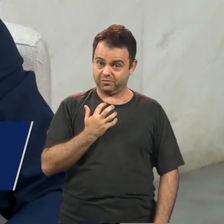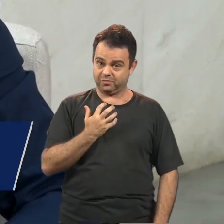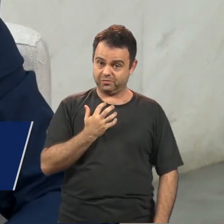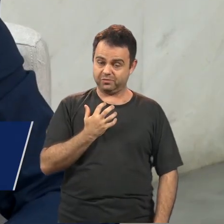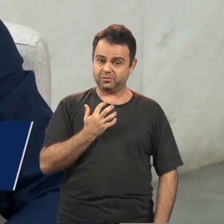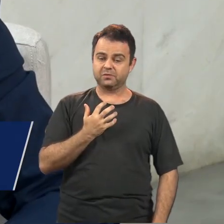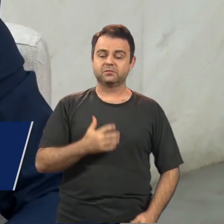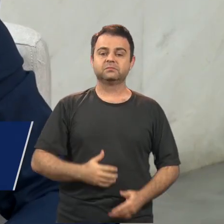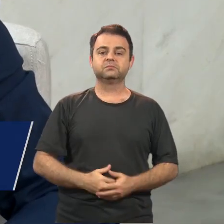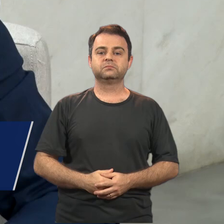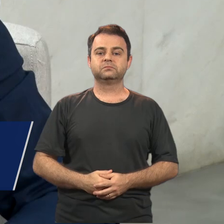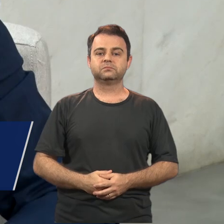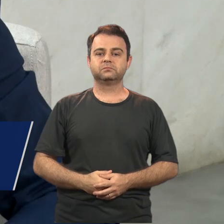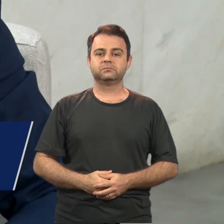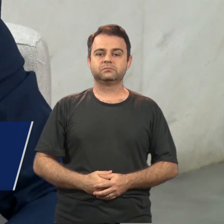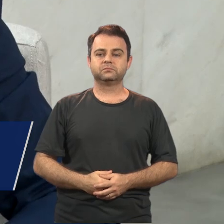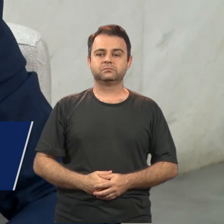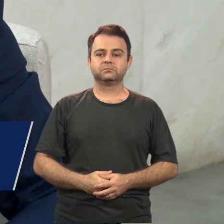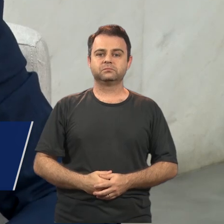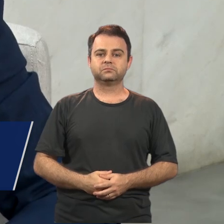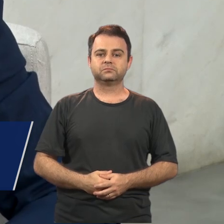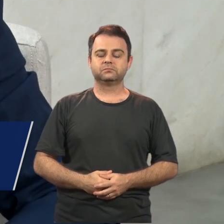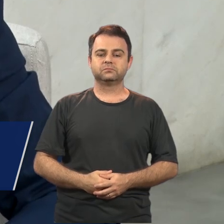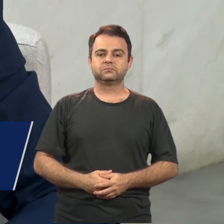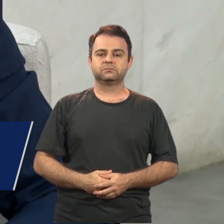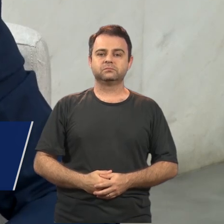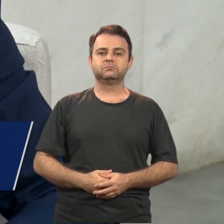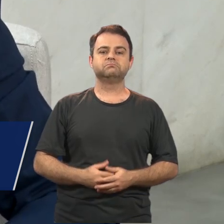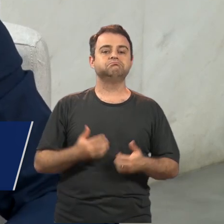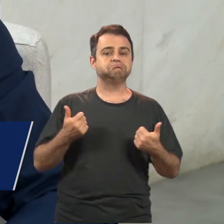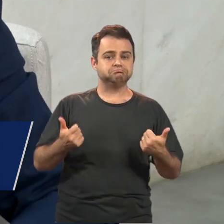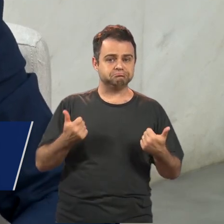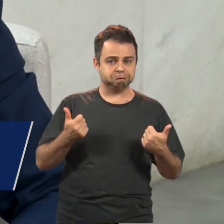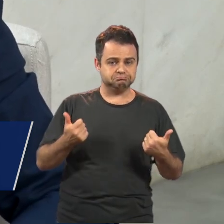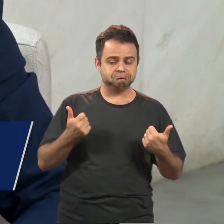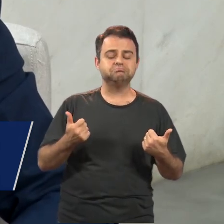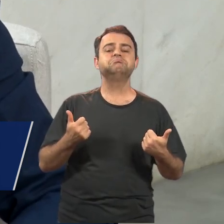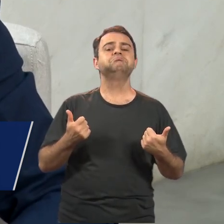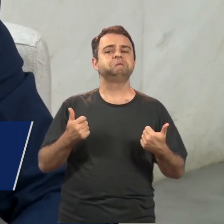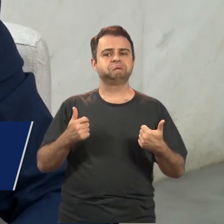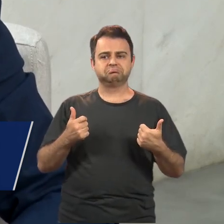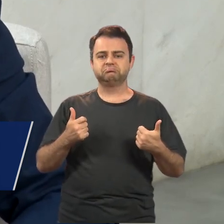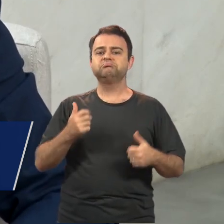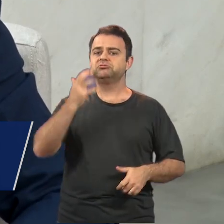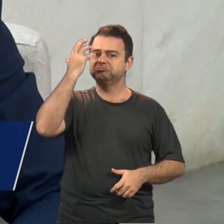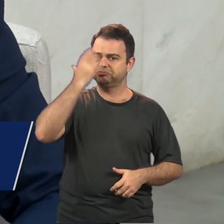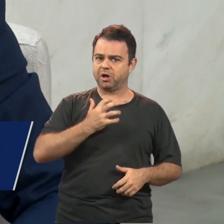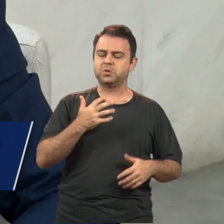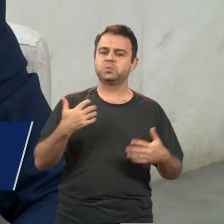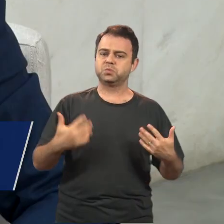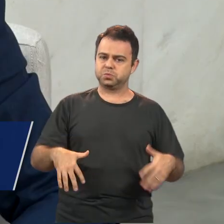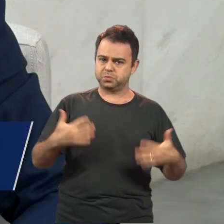é muito sério e é em prol da população. É lógico que a gente tem uns momentos de